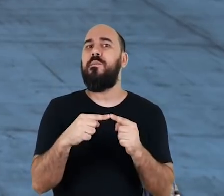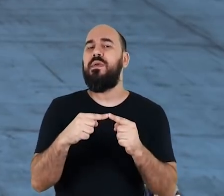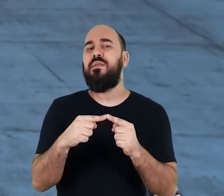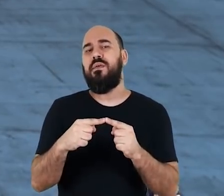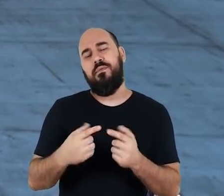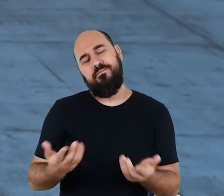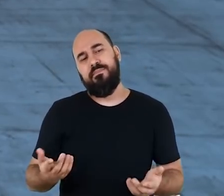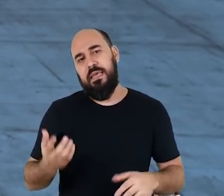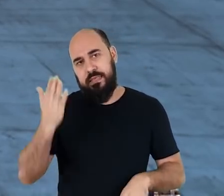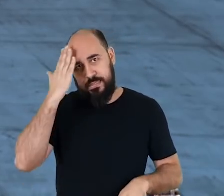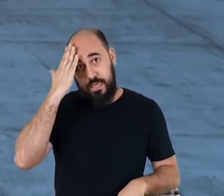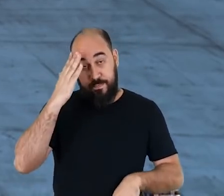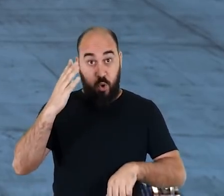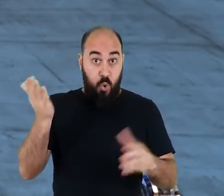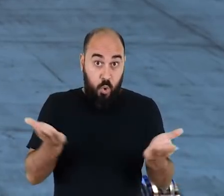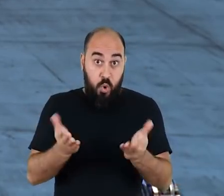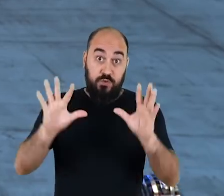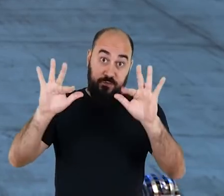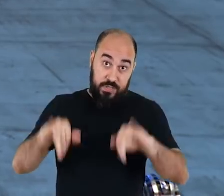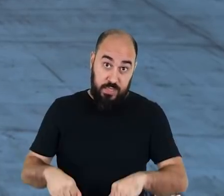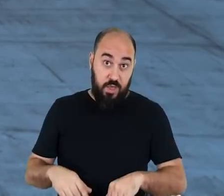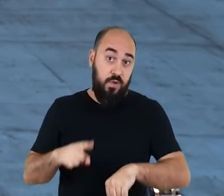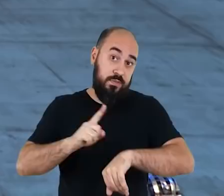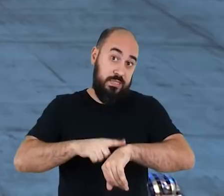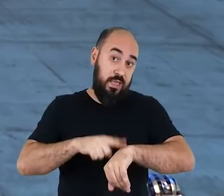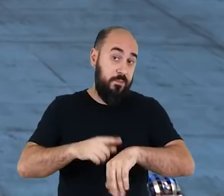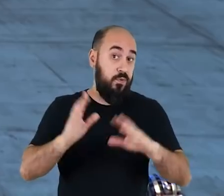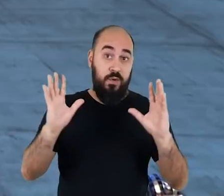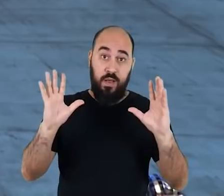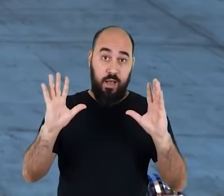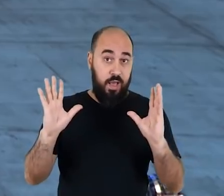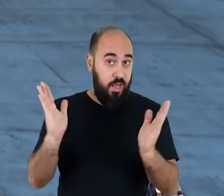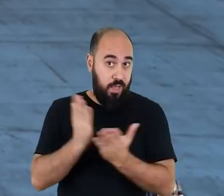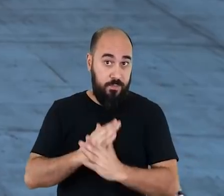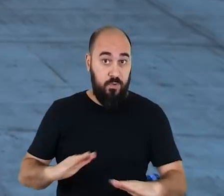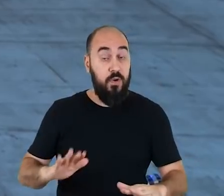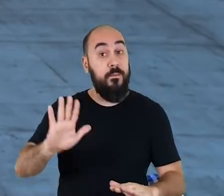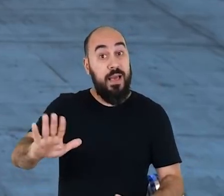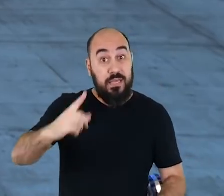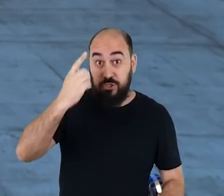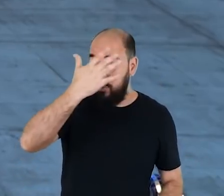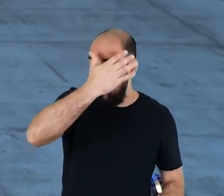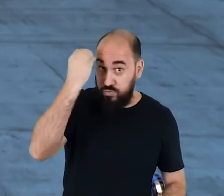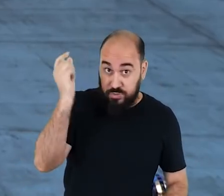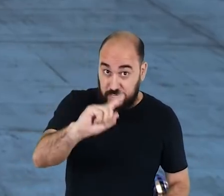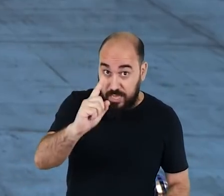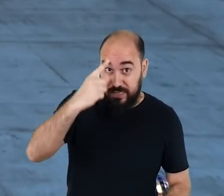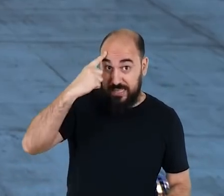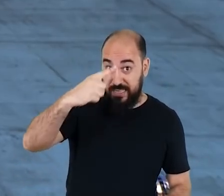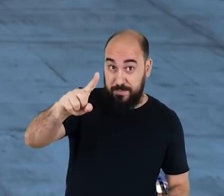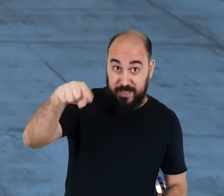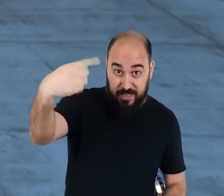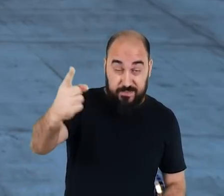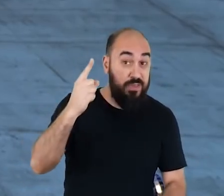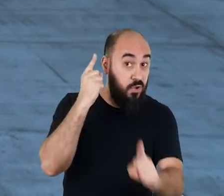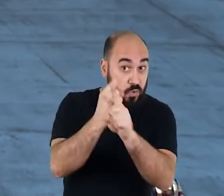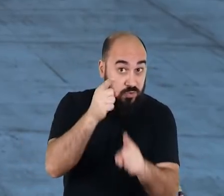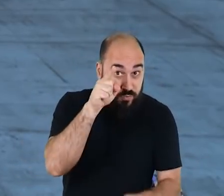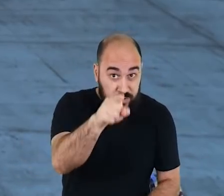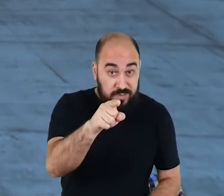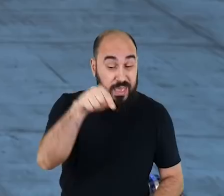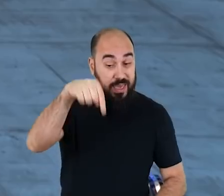acabando e o programa de hoje vai ficando por aqui, tá bom? Mas não esqueça do nosso encontro semanal aqui na TV Novo